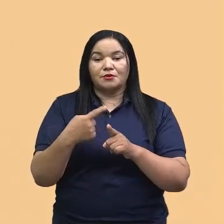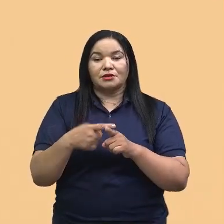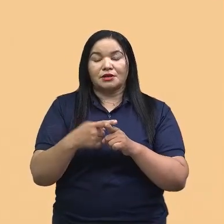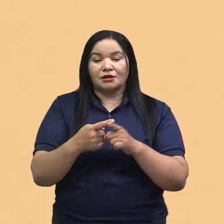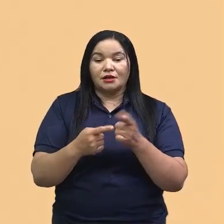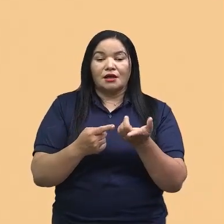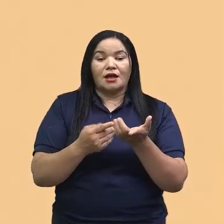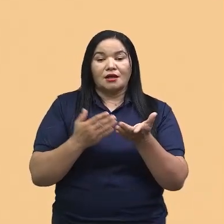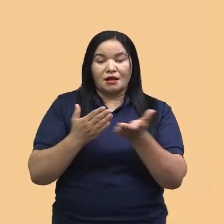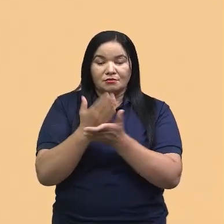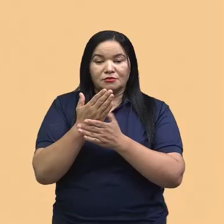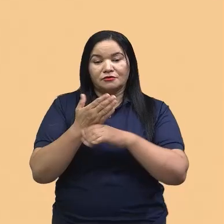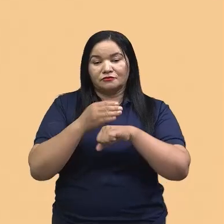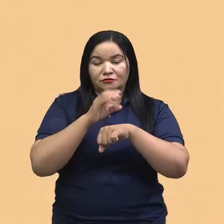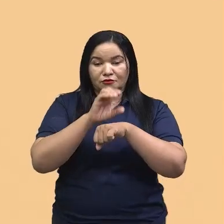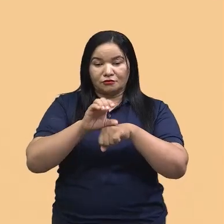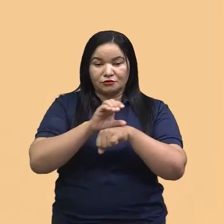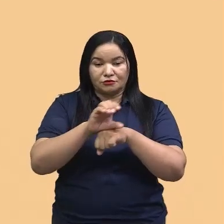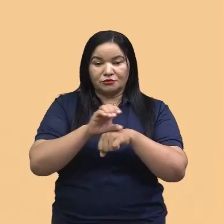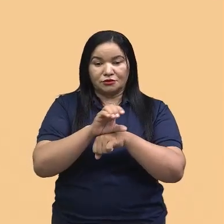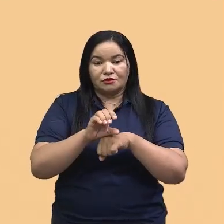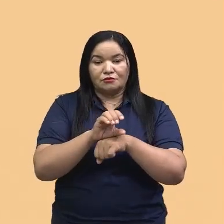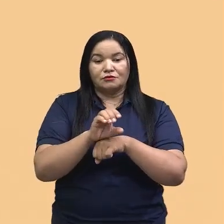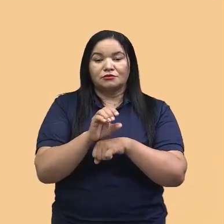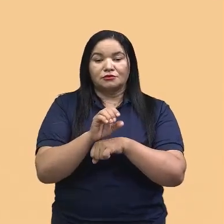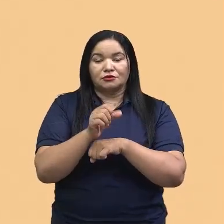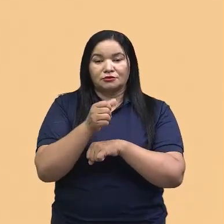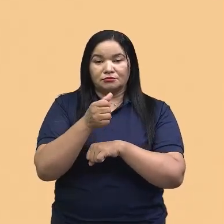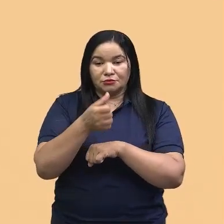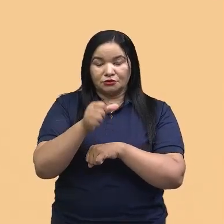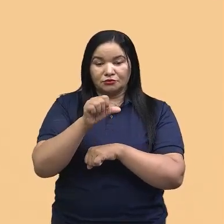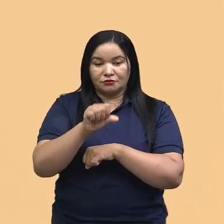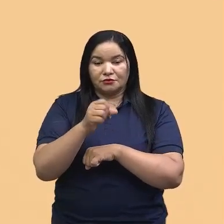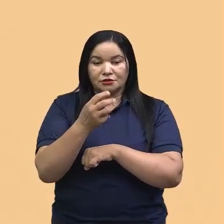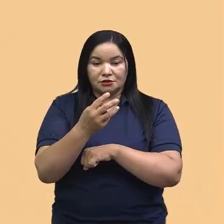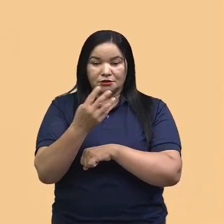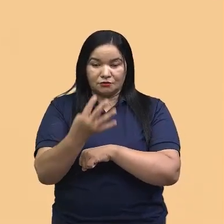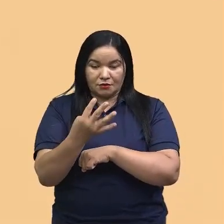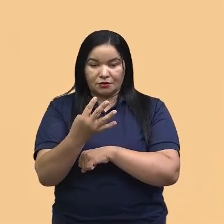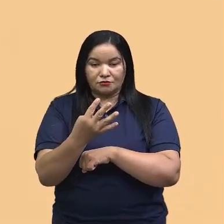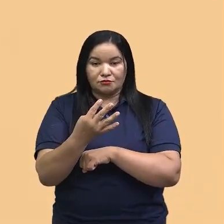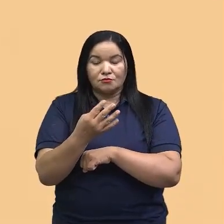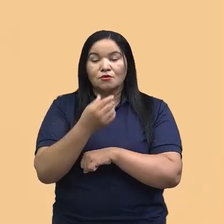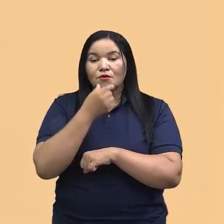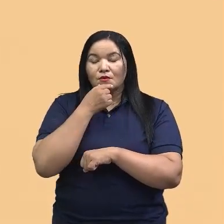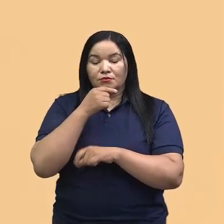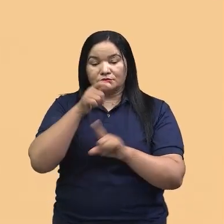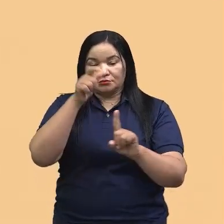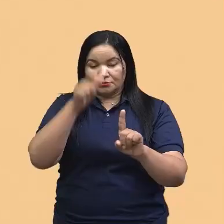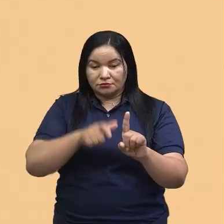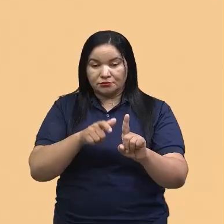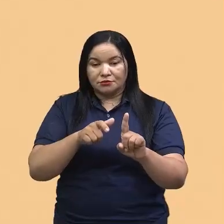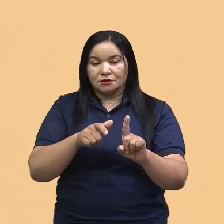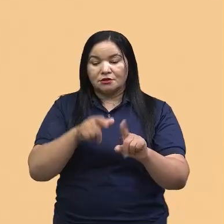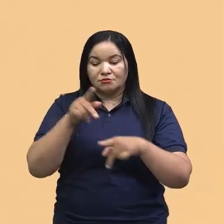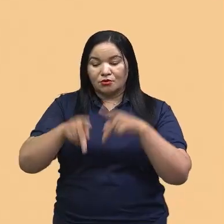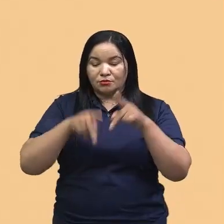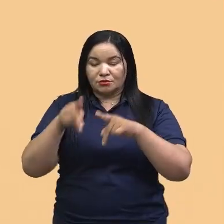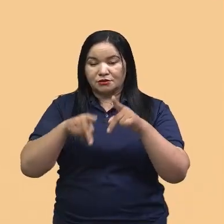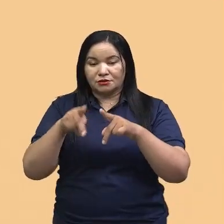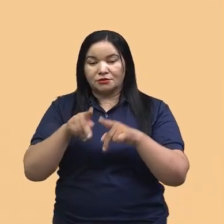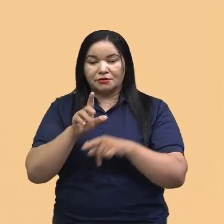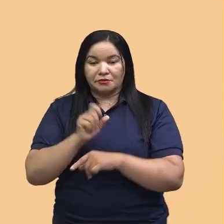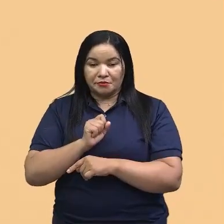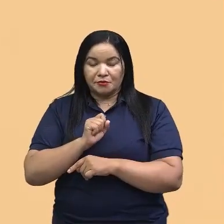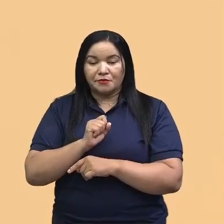de 34, você tem, né, a figura do Vargas sendo uma figura muito amada pelo povo